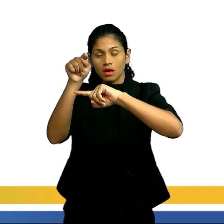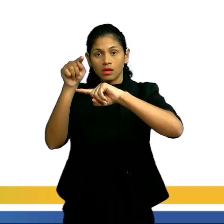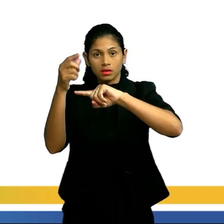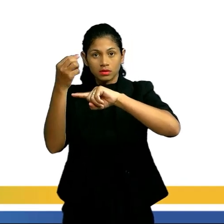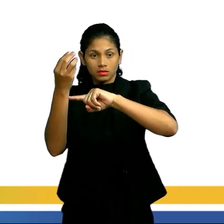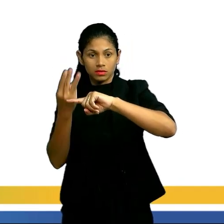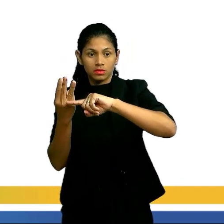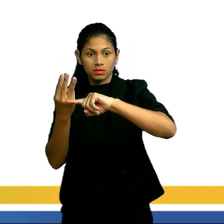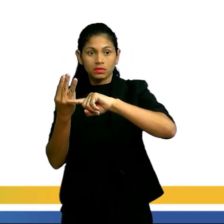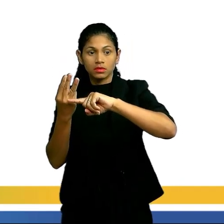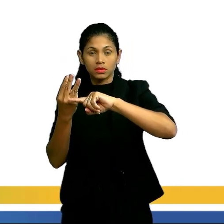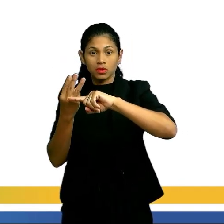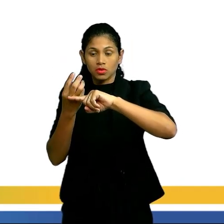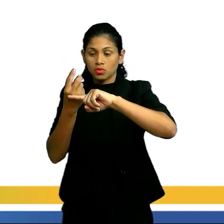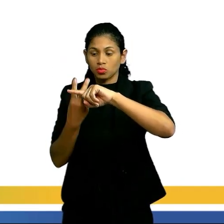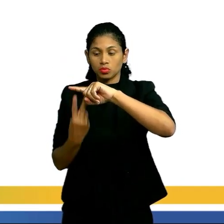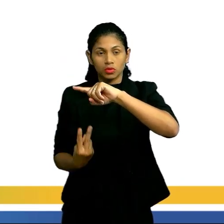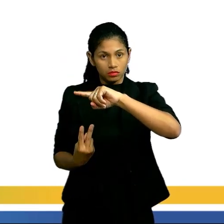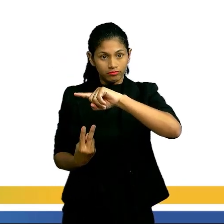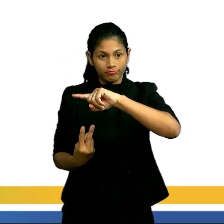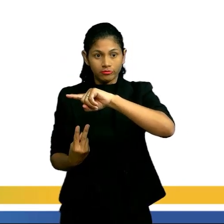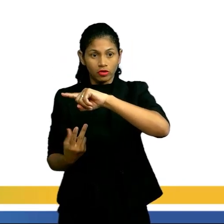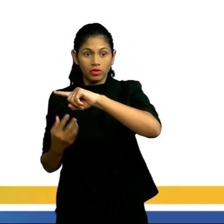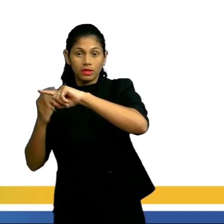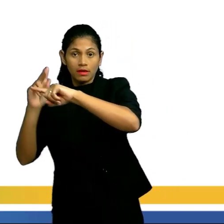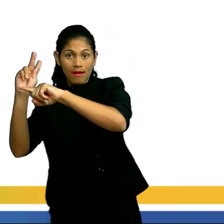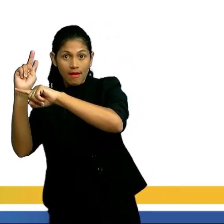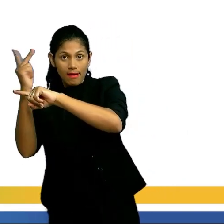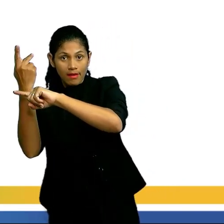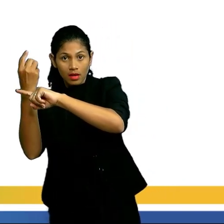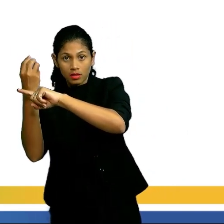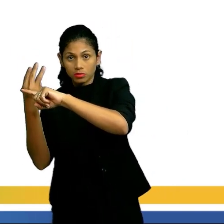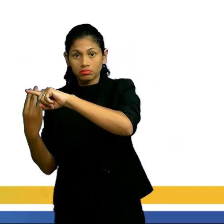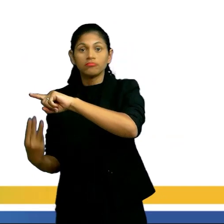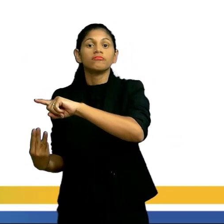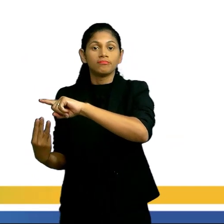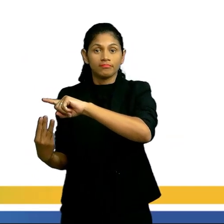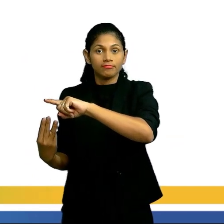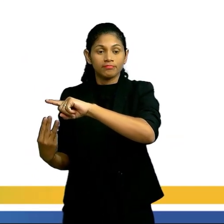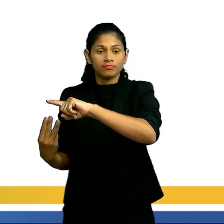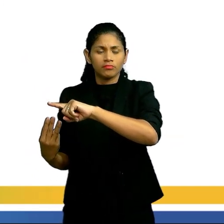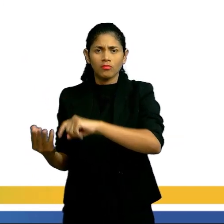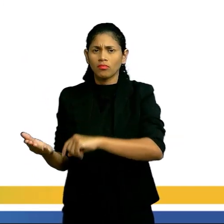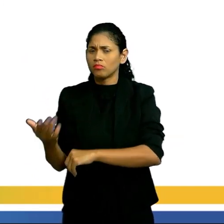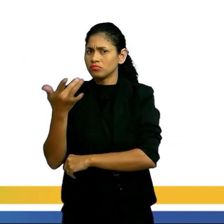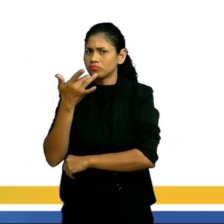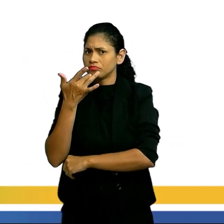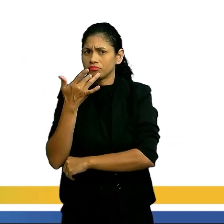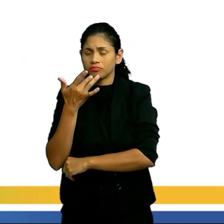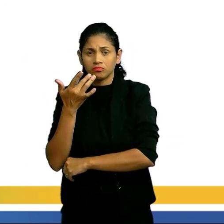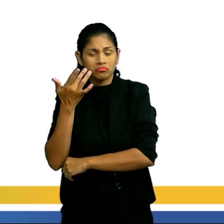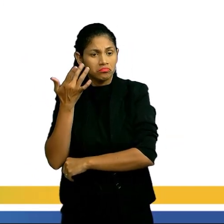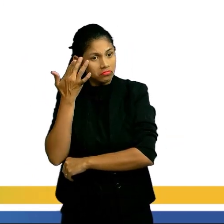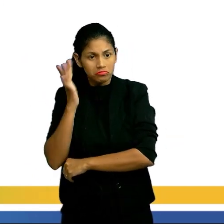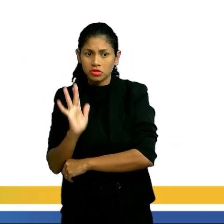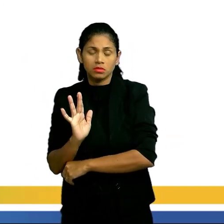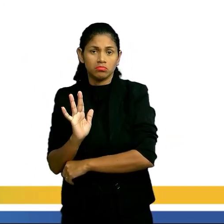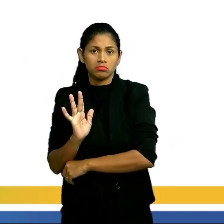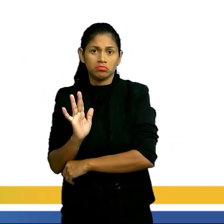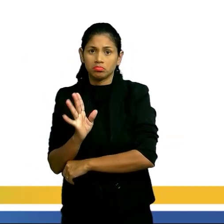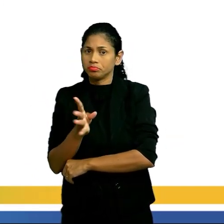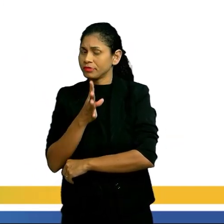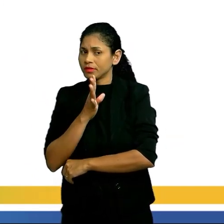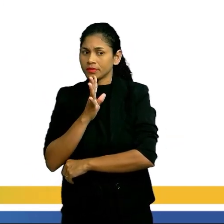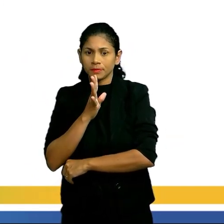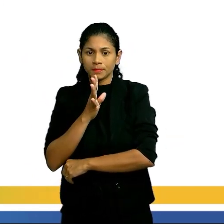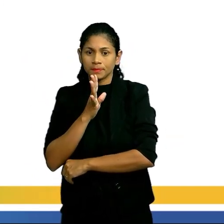oposto, sobre 3, que é a hipotenusa. Professor, não sei o que é cada um deles. Vamos lá. Esse aqui